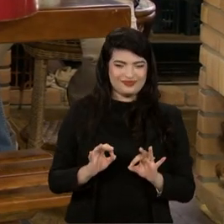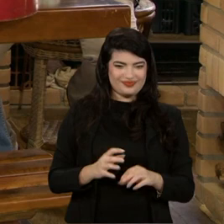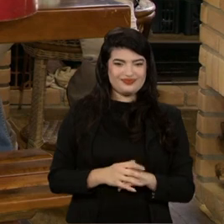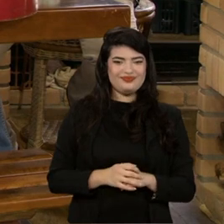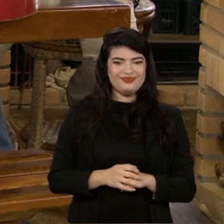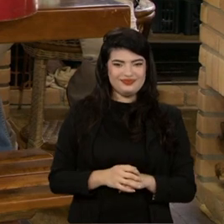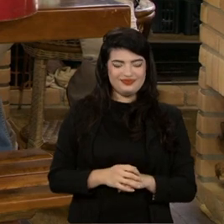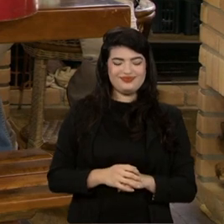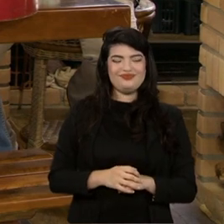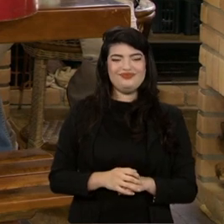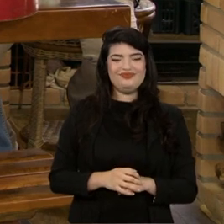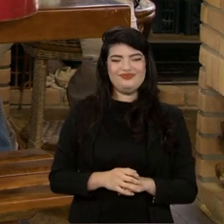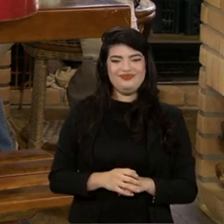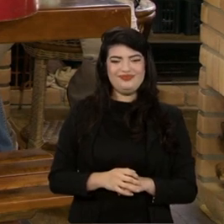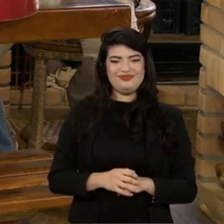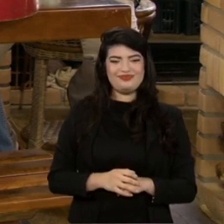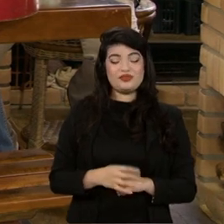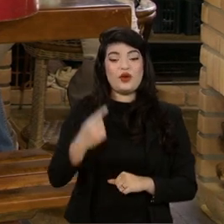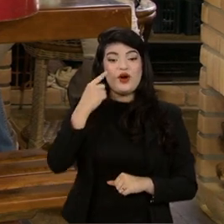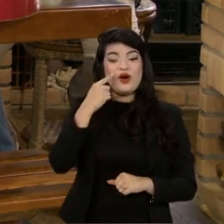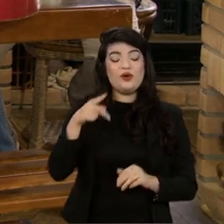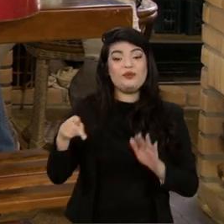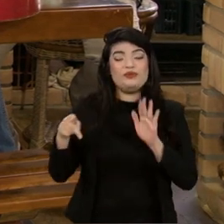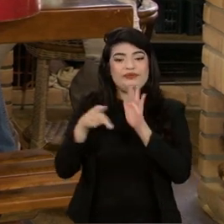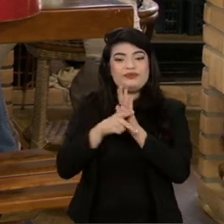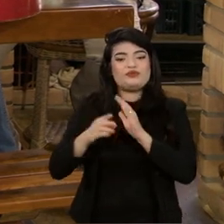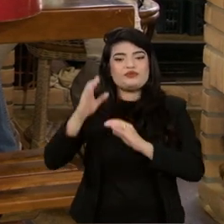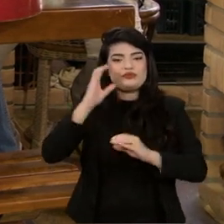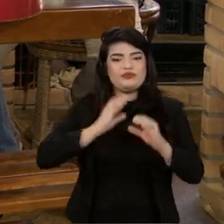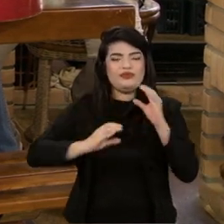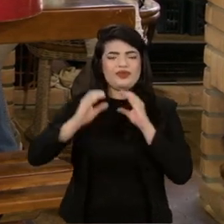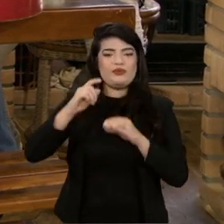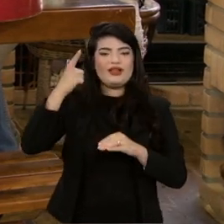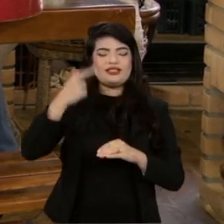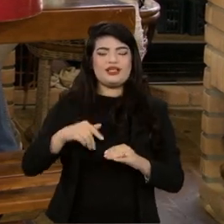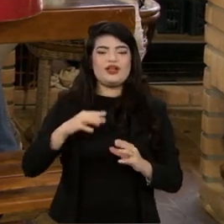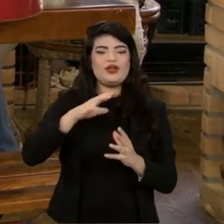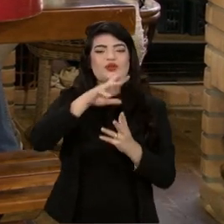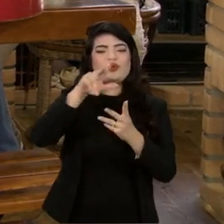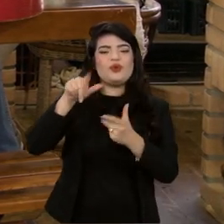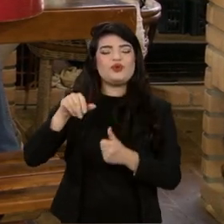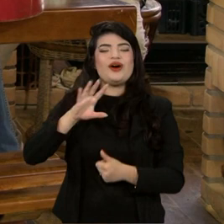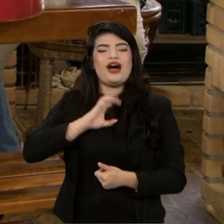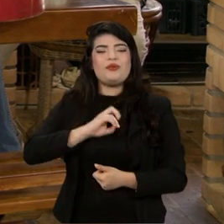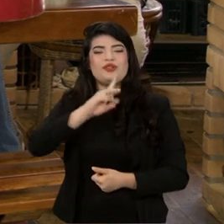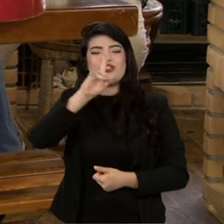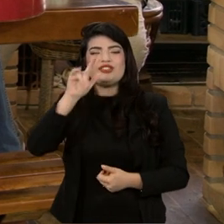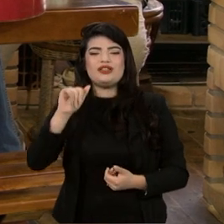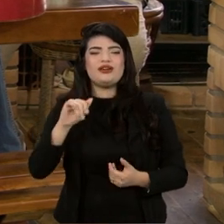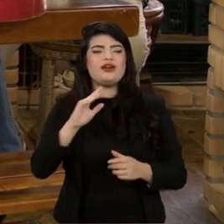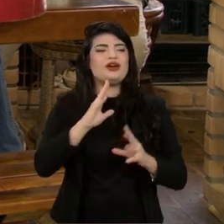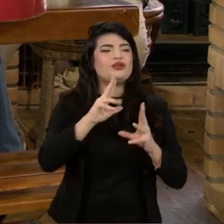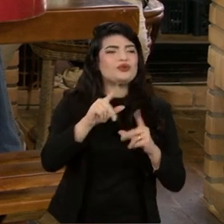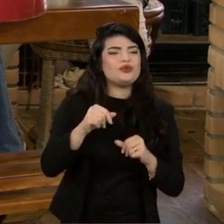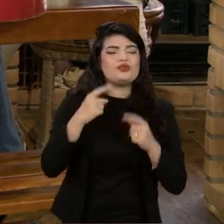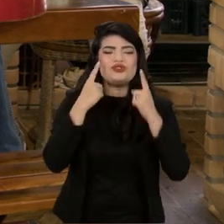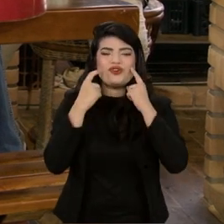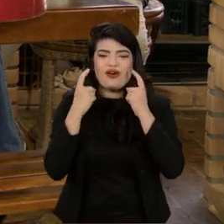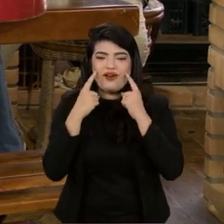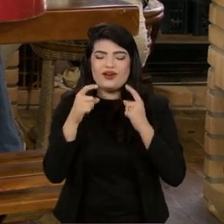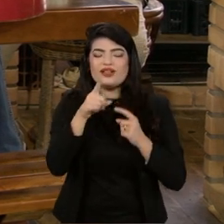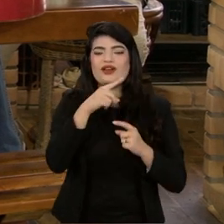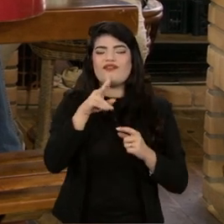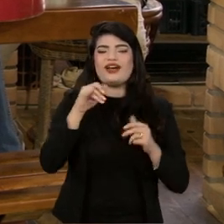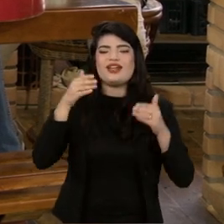aqui, rapaz, quando você pensa. Começar até aquela música. Todo mundo ama um dia, todo mundo chora. Um dia a gente chega